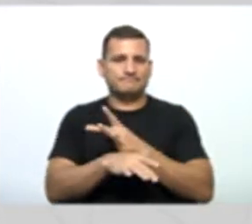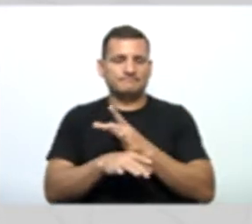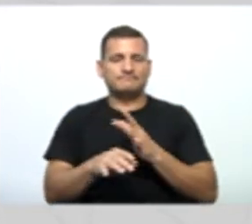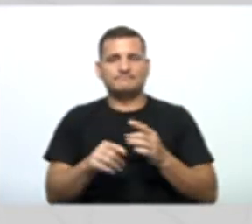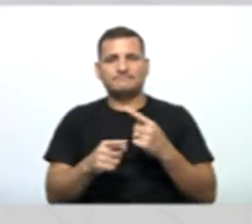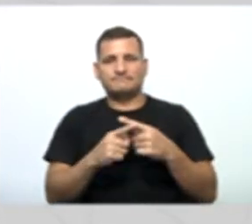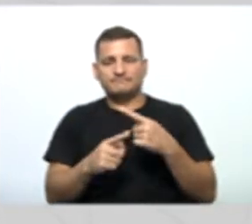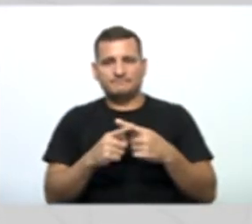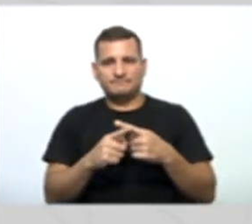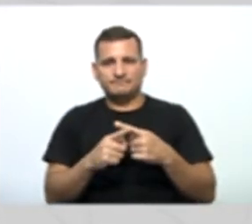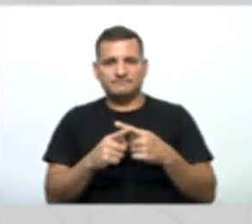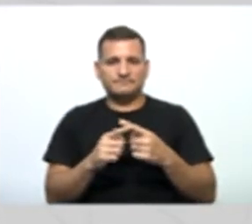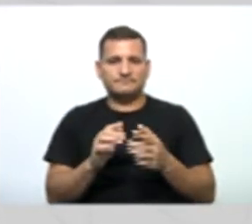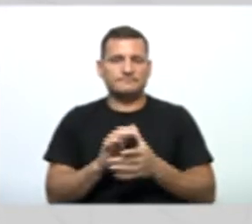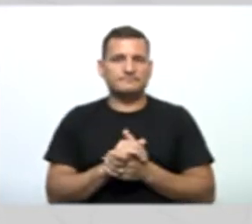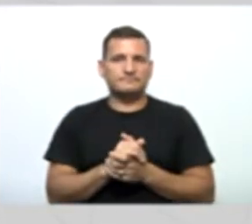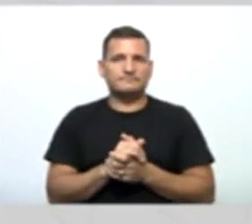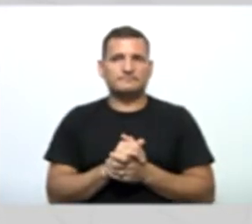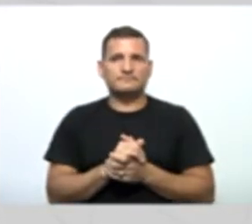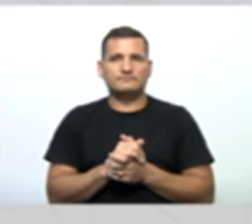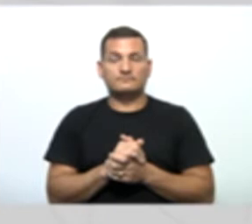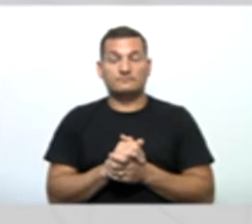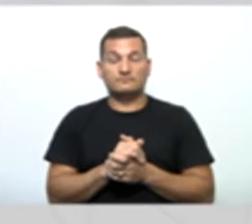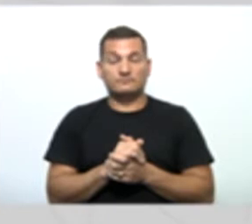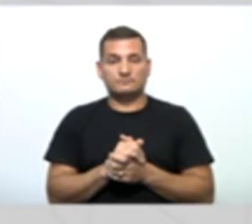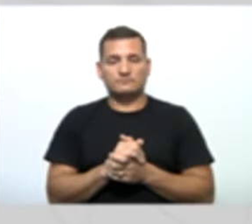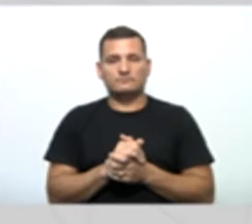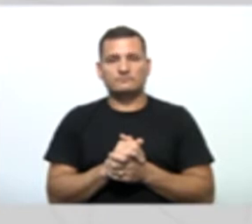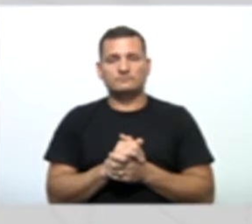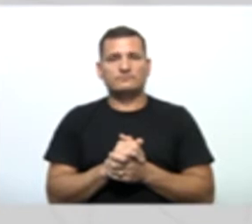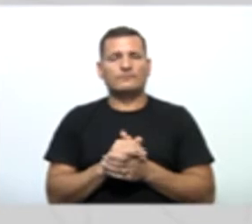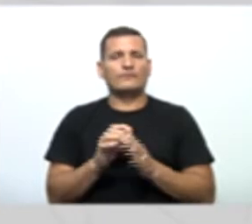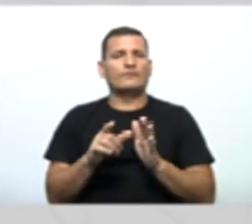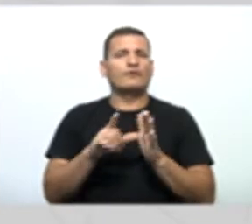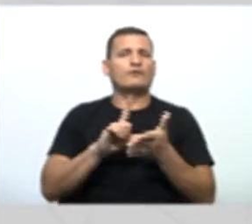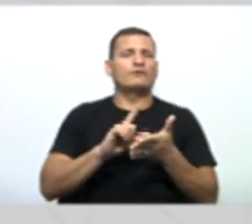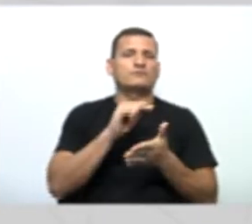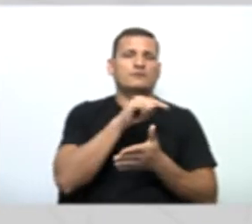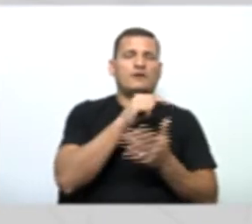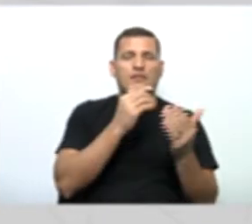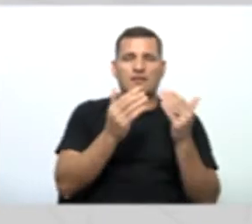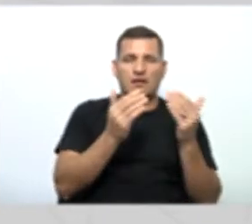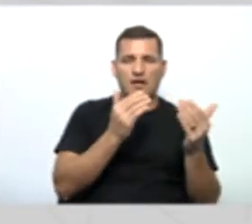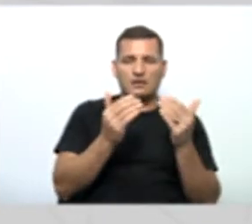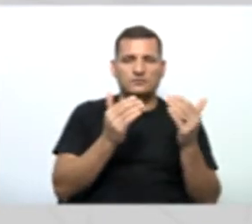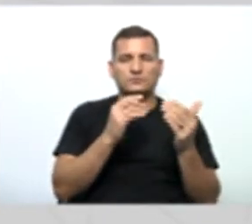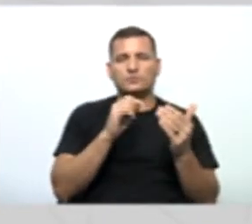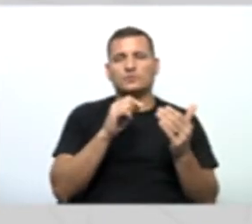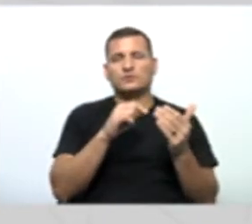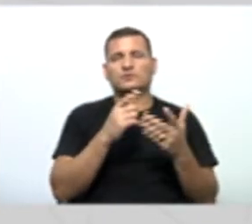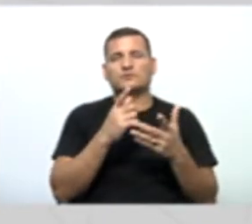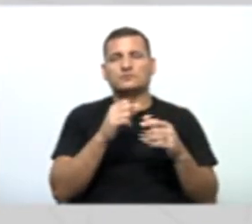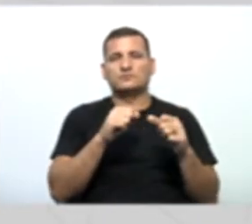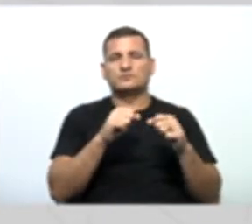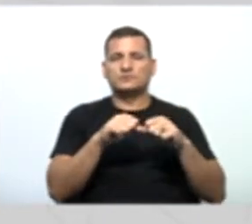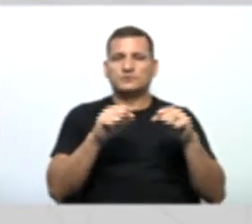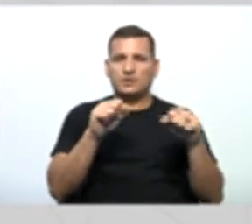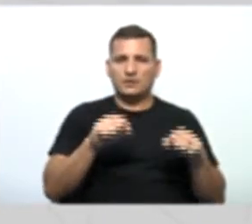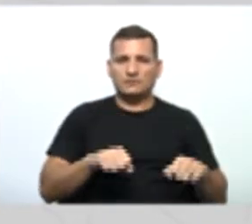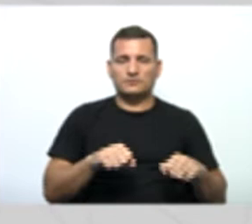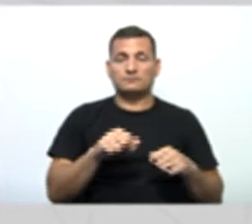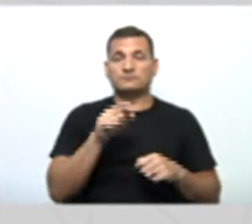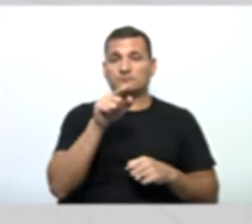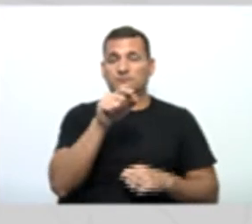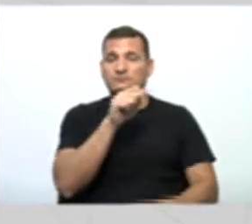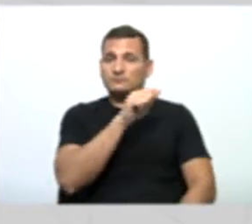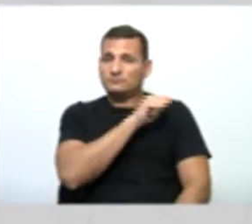acontece? Tudo surge, né, Silmar? Lá da análise de requisito do sistema, onde que você, aluno,